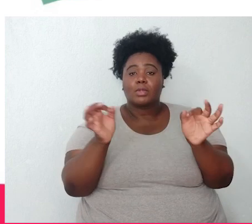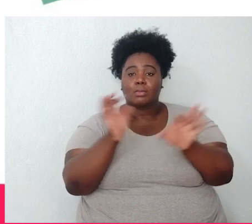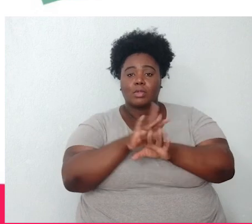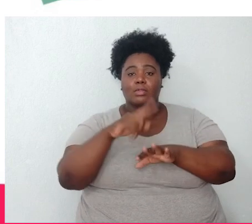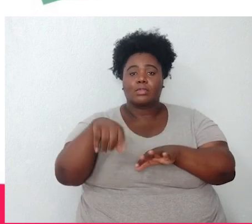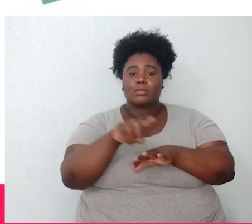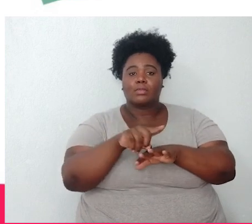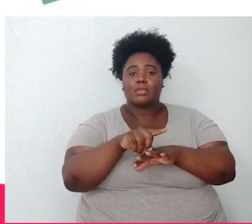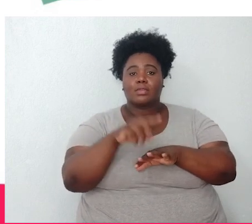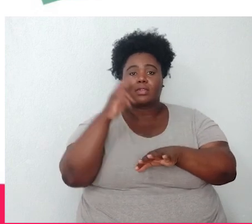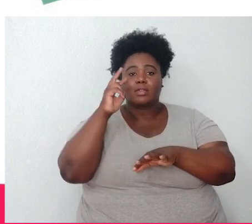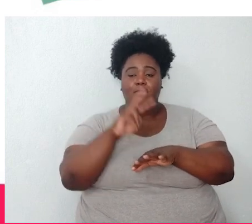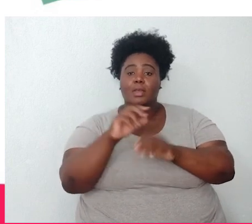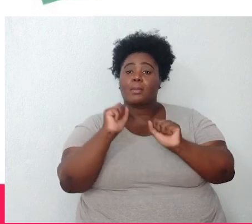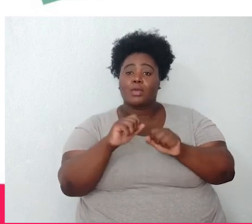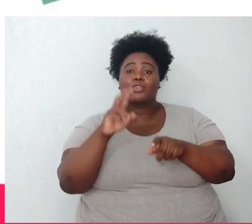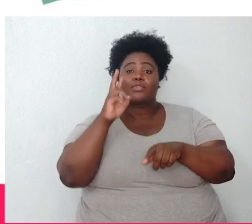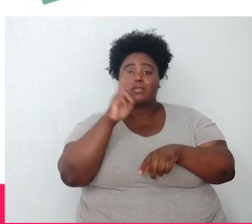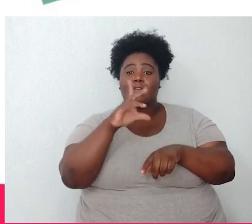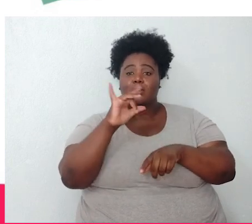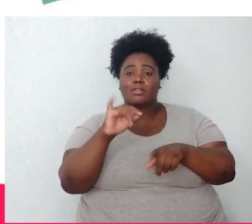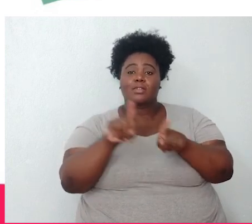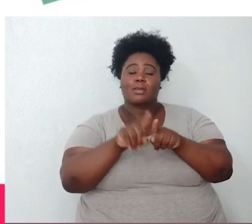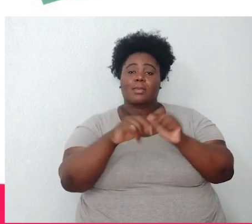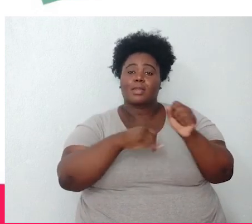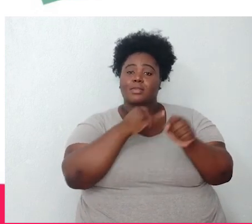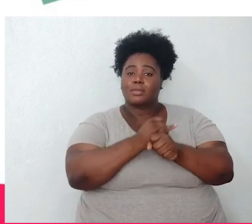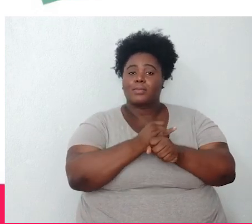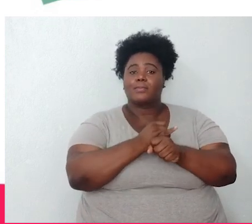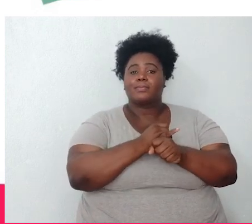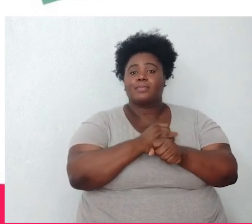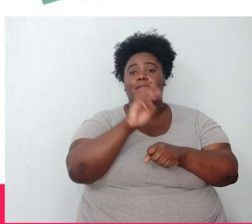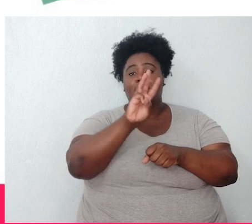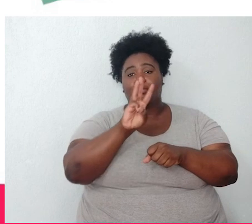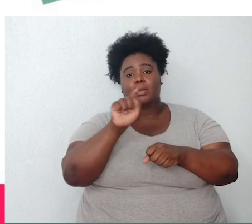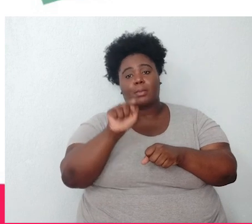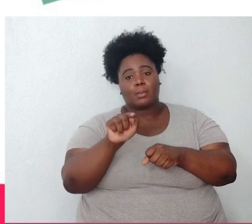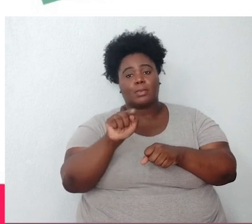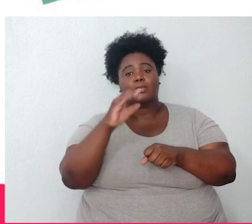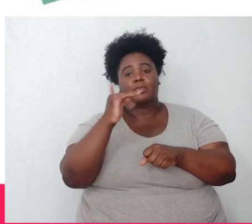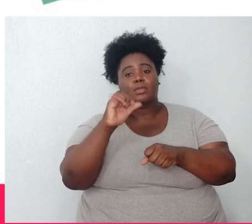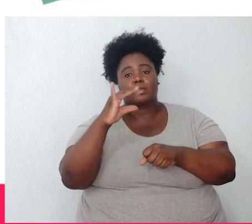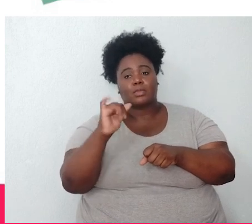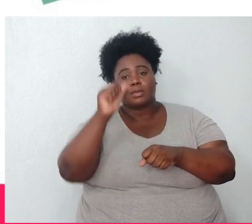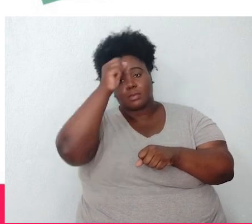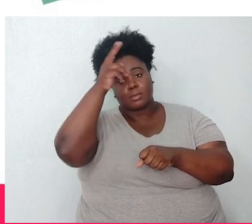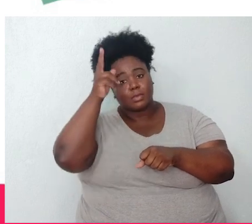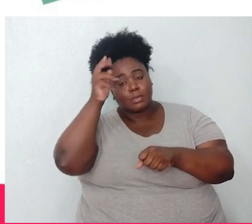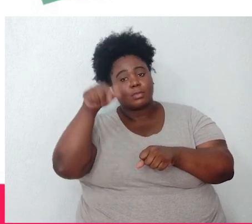completa você vê, pode conferir, né, nas redes sociais e no site oficial, que é o